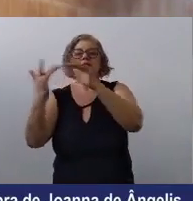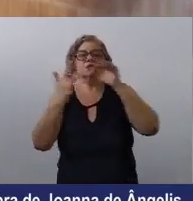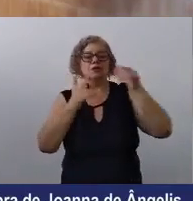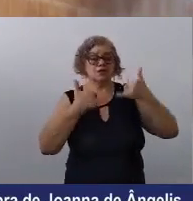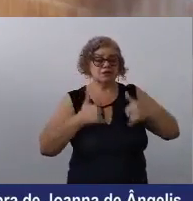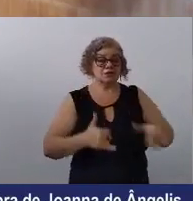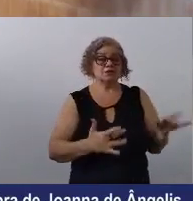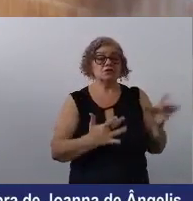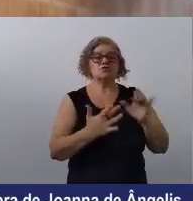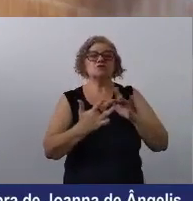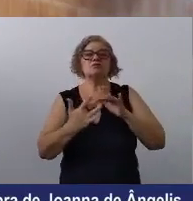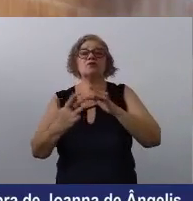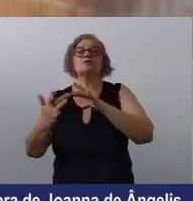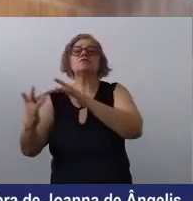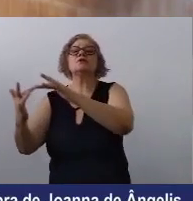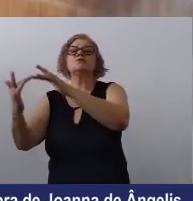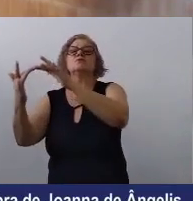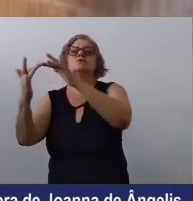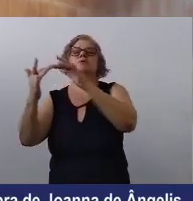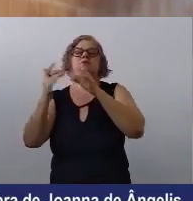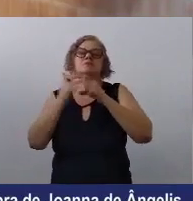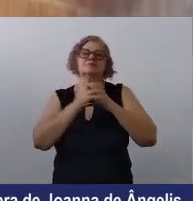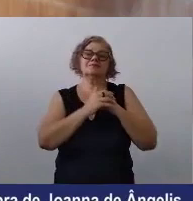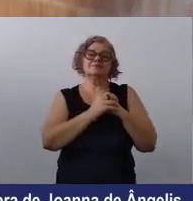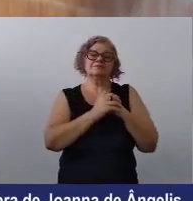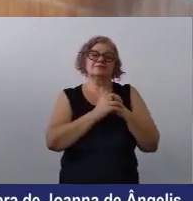automaticamente levando-a na direção